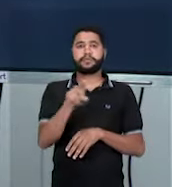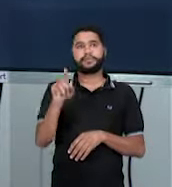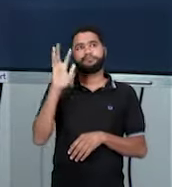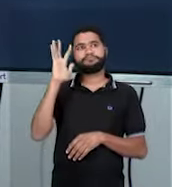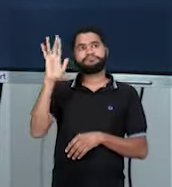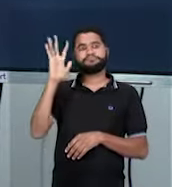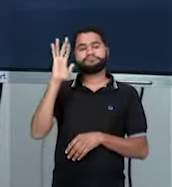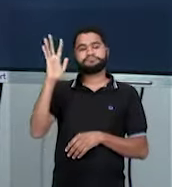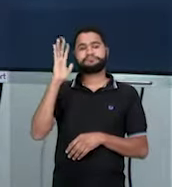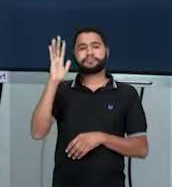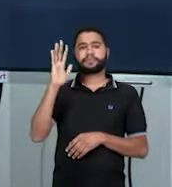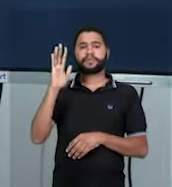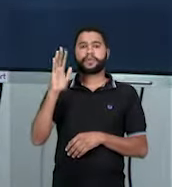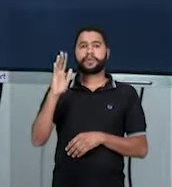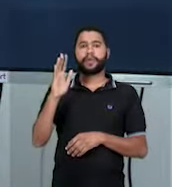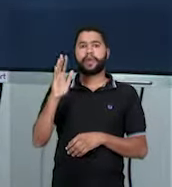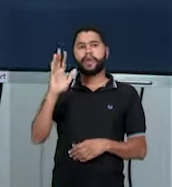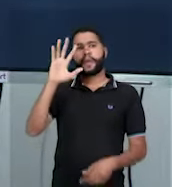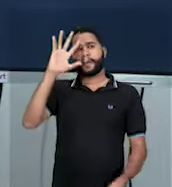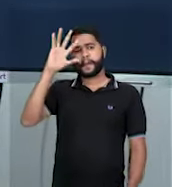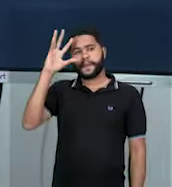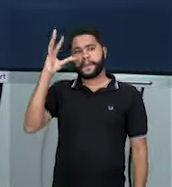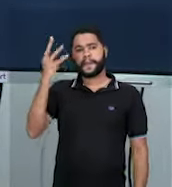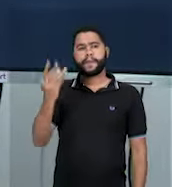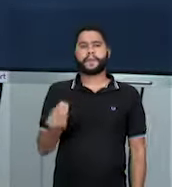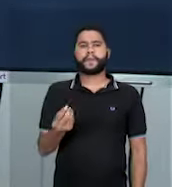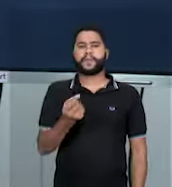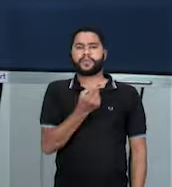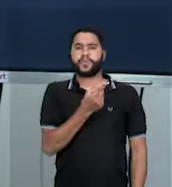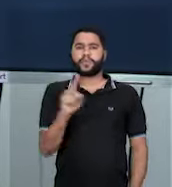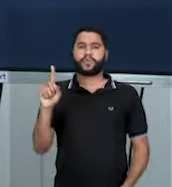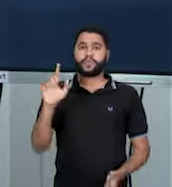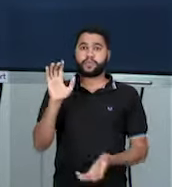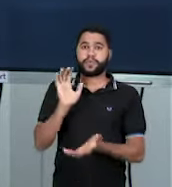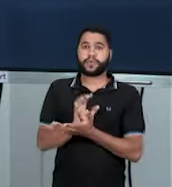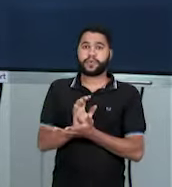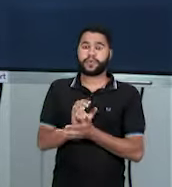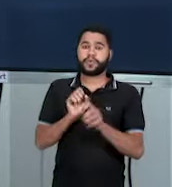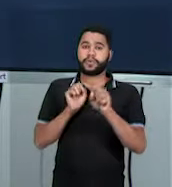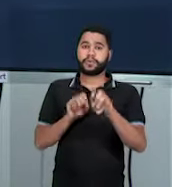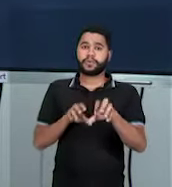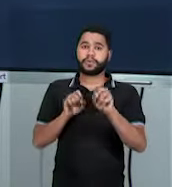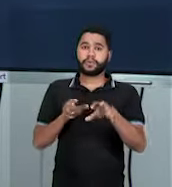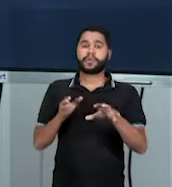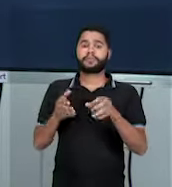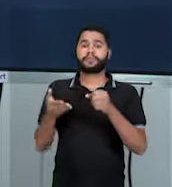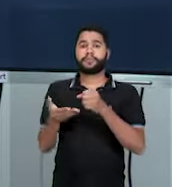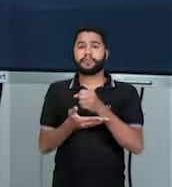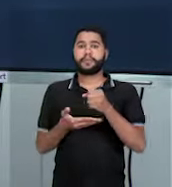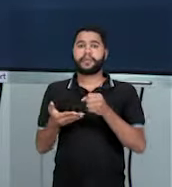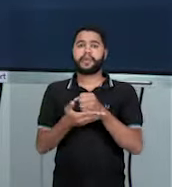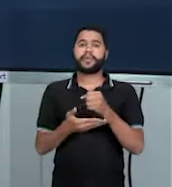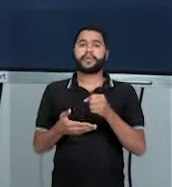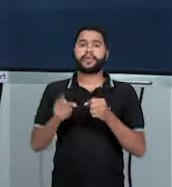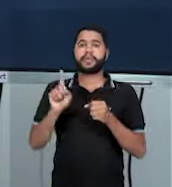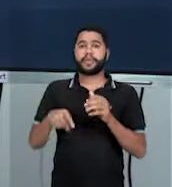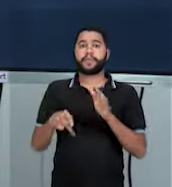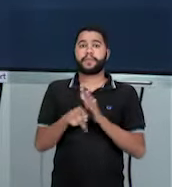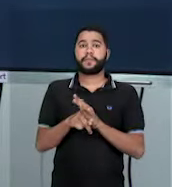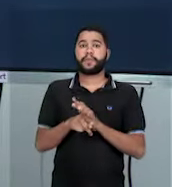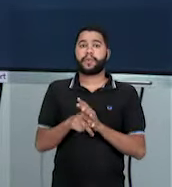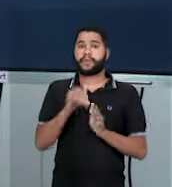ideia, né, a universalização da última parte da educação básica, que é o ensino médio, só